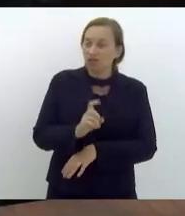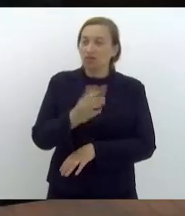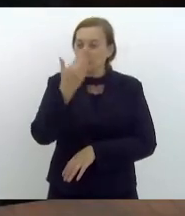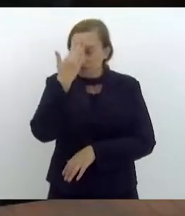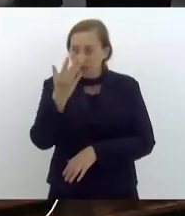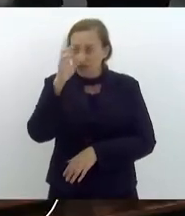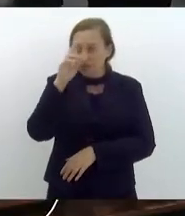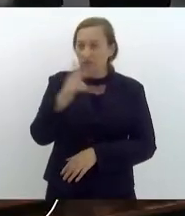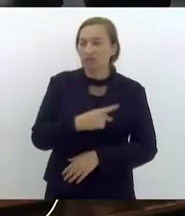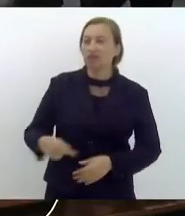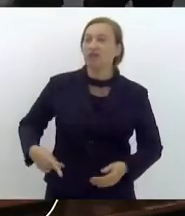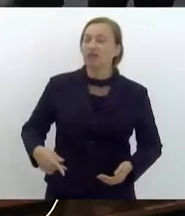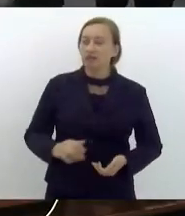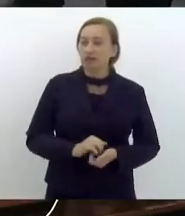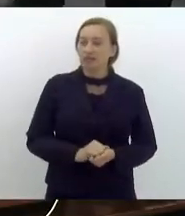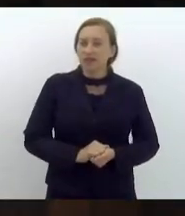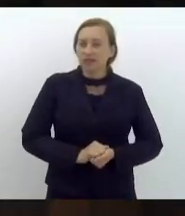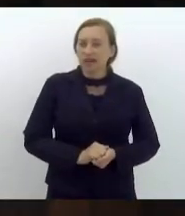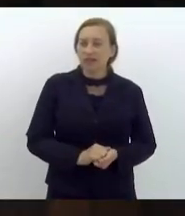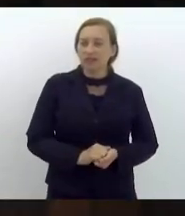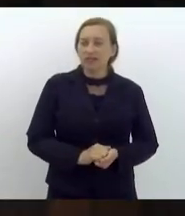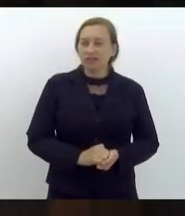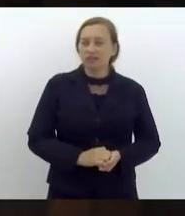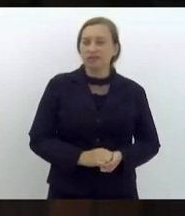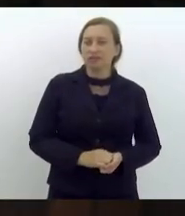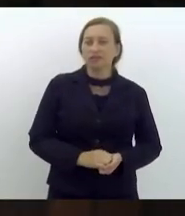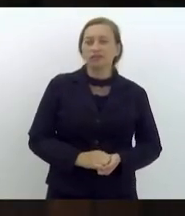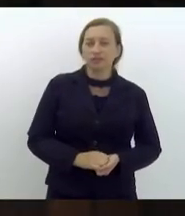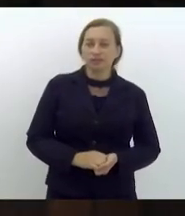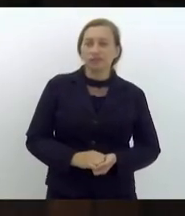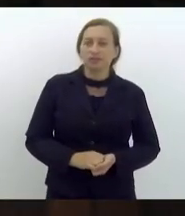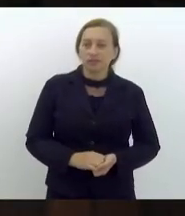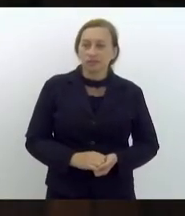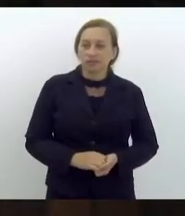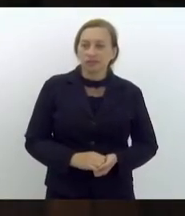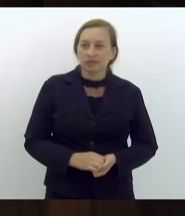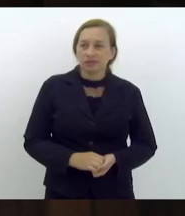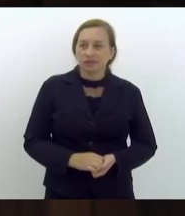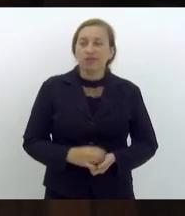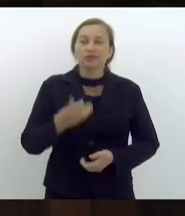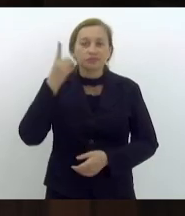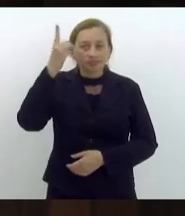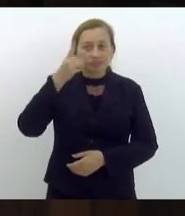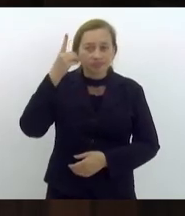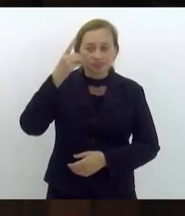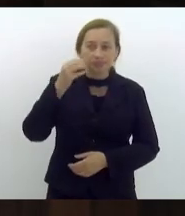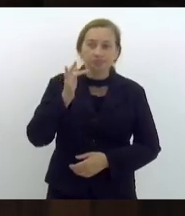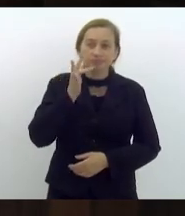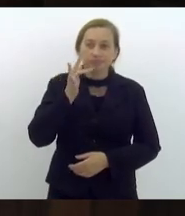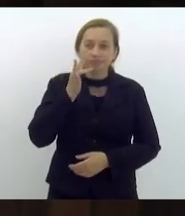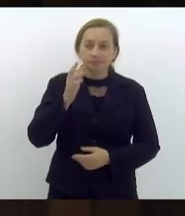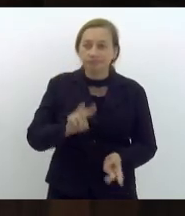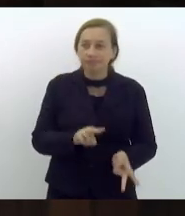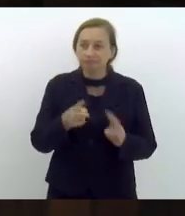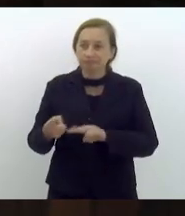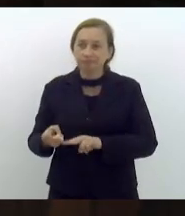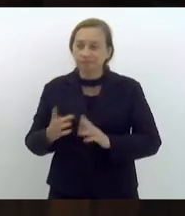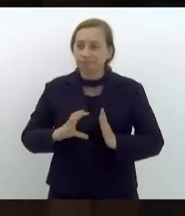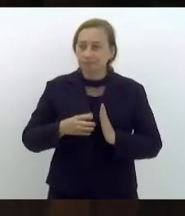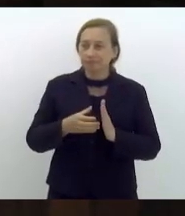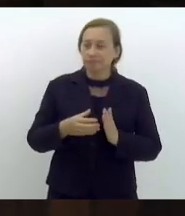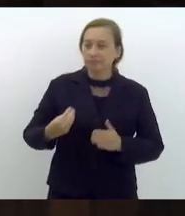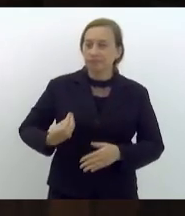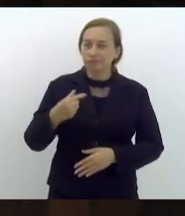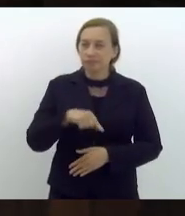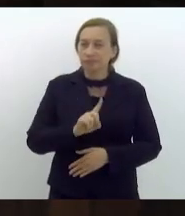obrigado para caminhar pela bancada do Jorge Felipe Neto tava escrito para encaminhar pela bancada não está